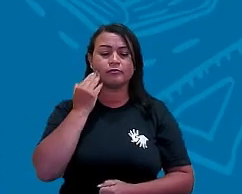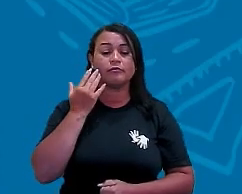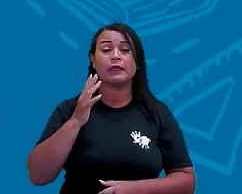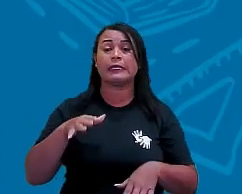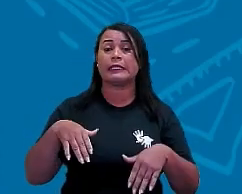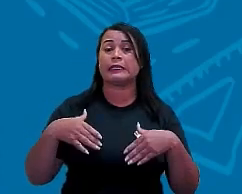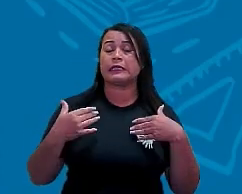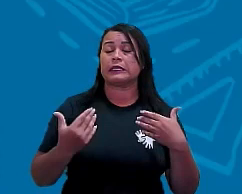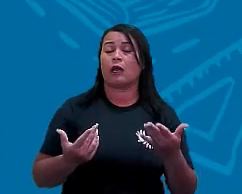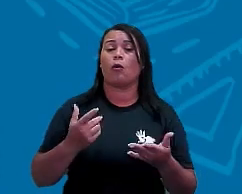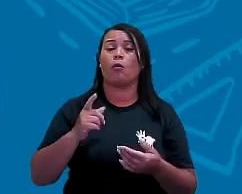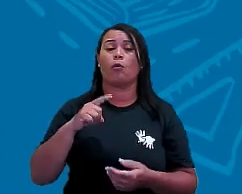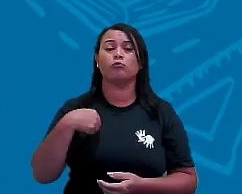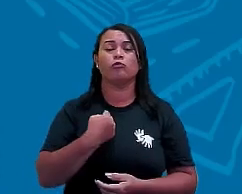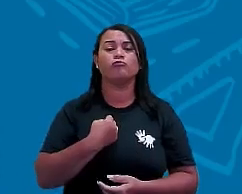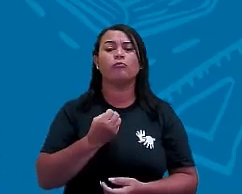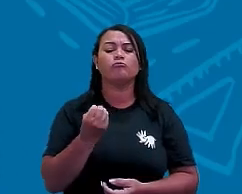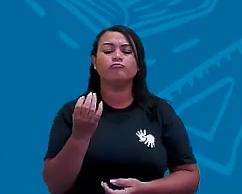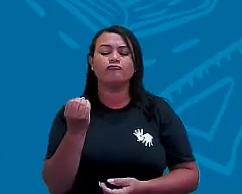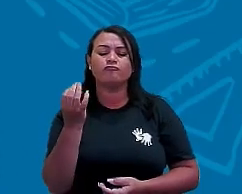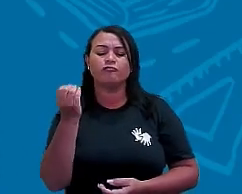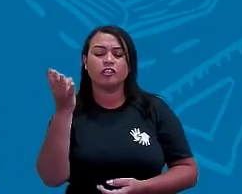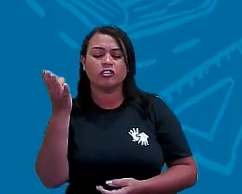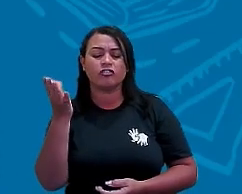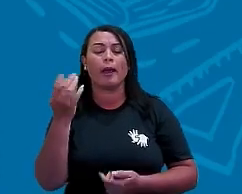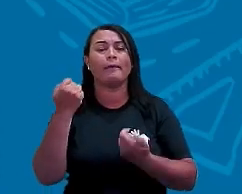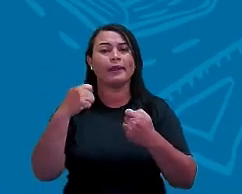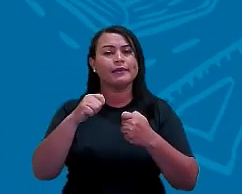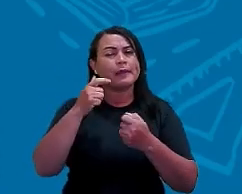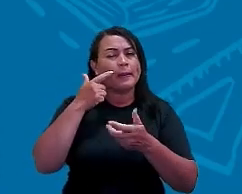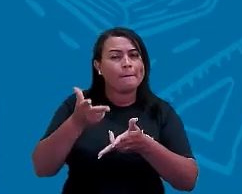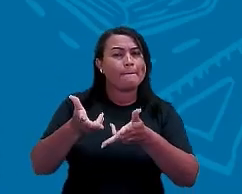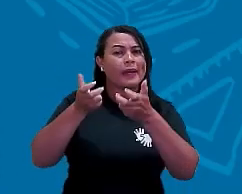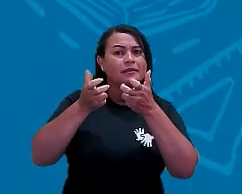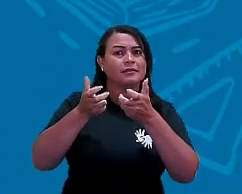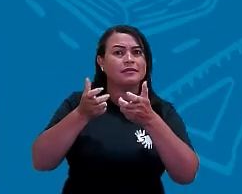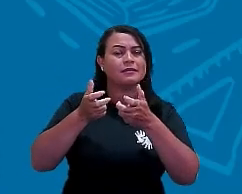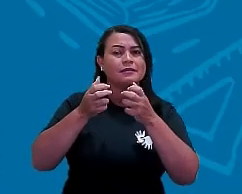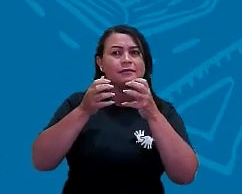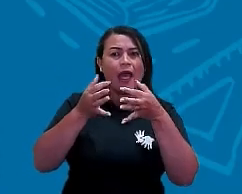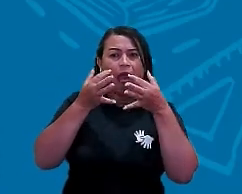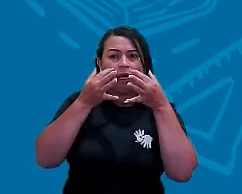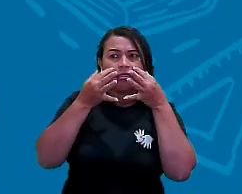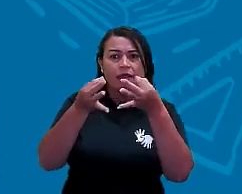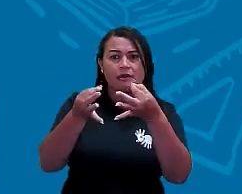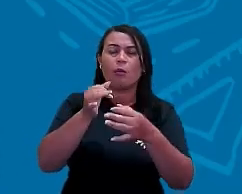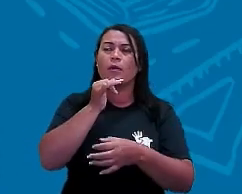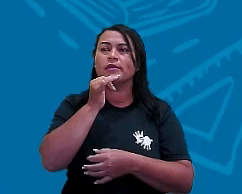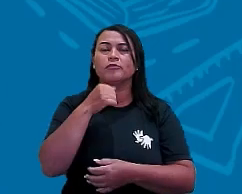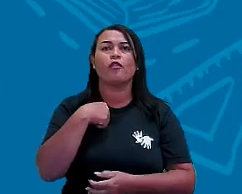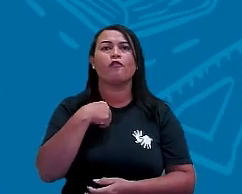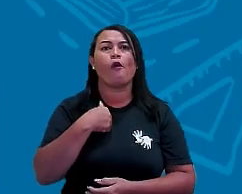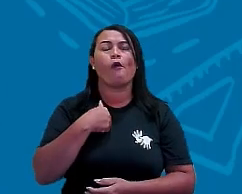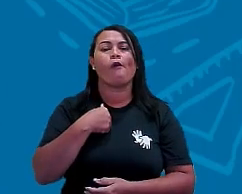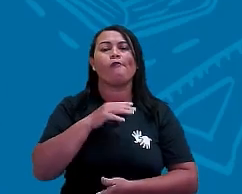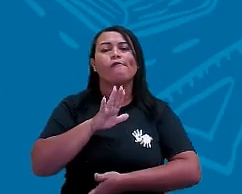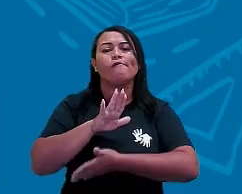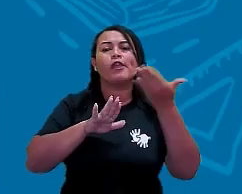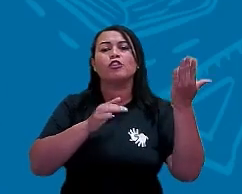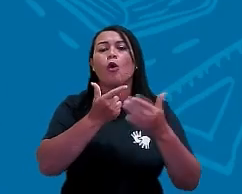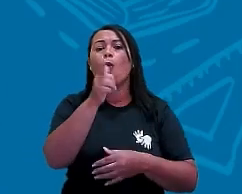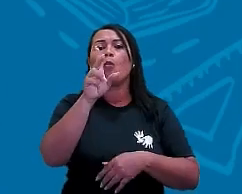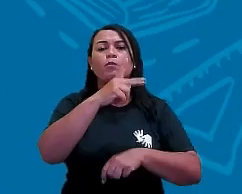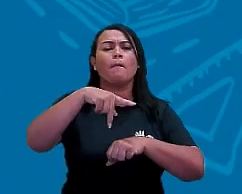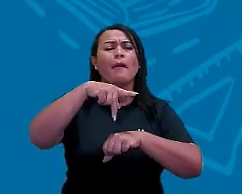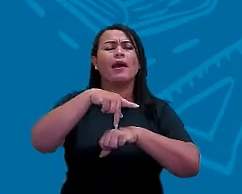Então, quando a gente for viajar, a gente tem que prestar atenção nisso, tá? Se eu vou viajar para outro país, eu preciso saber